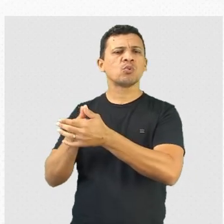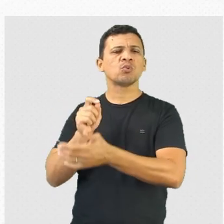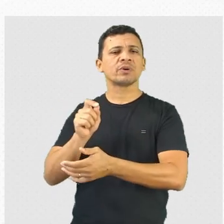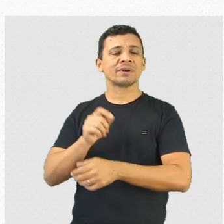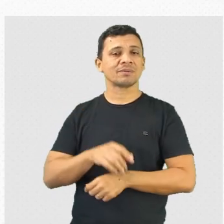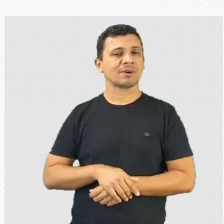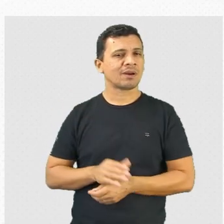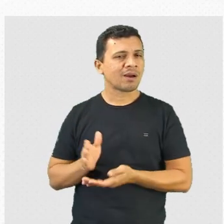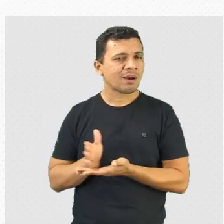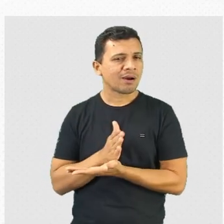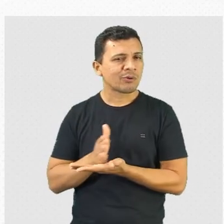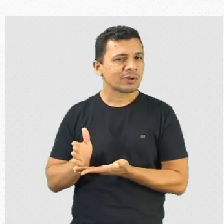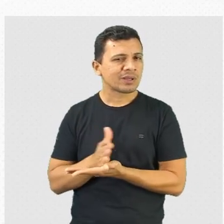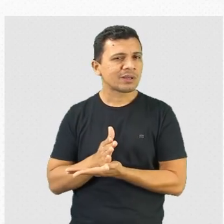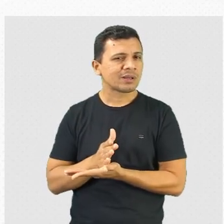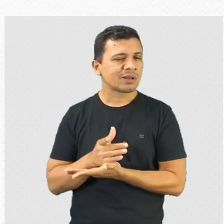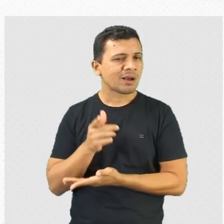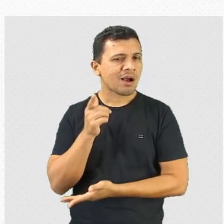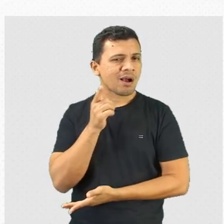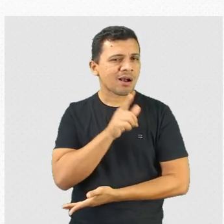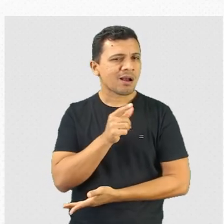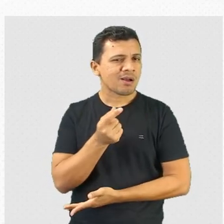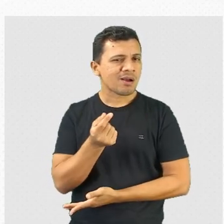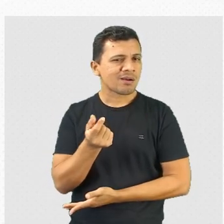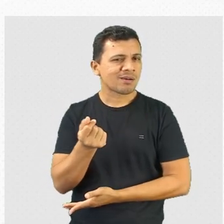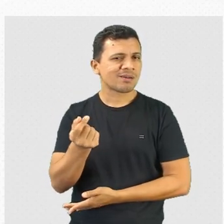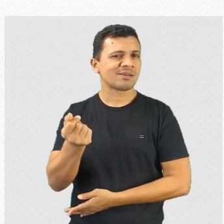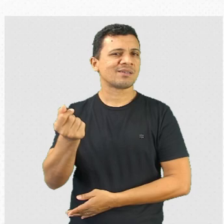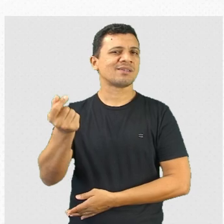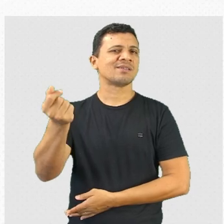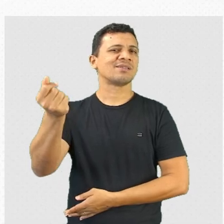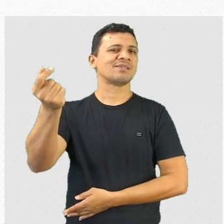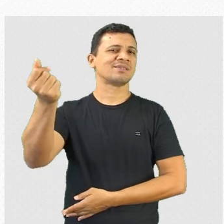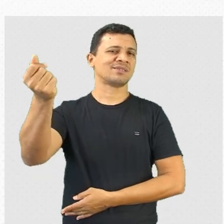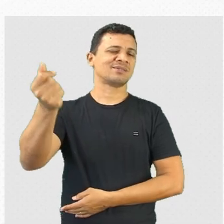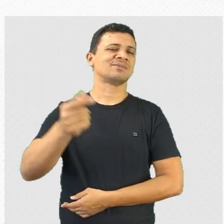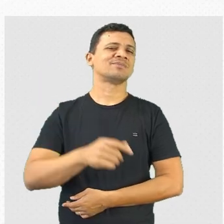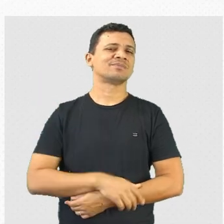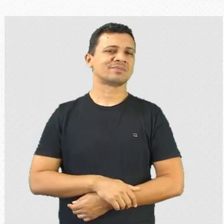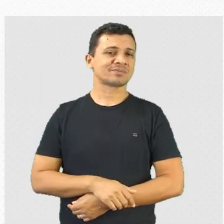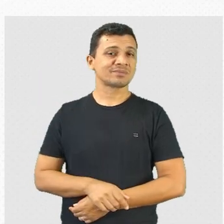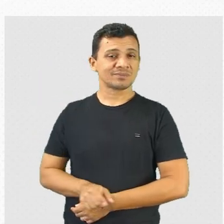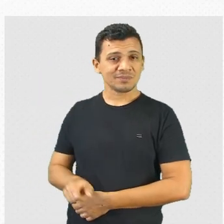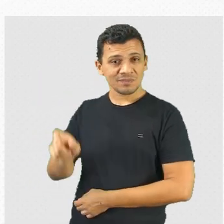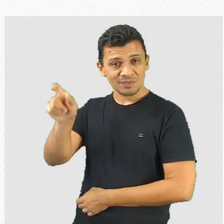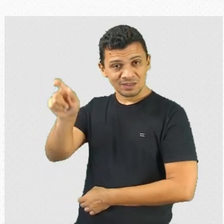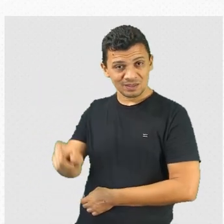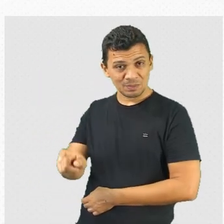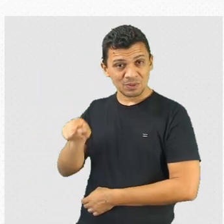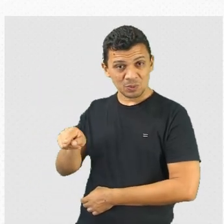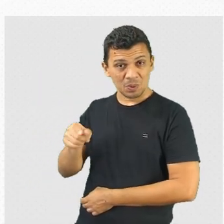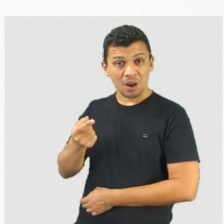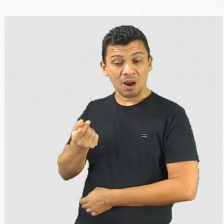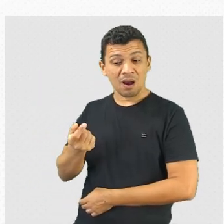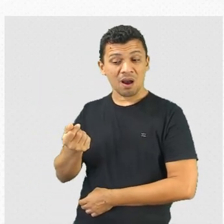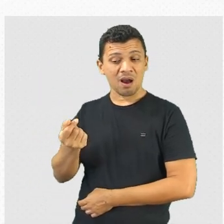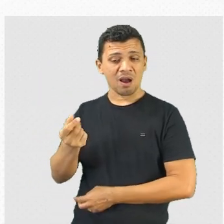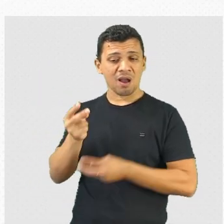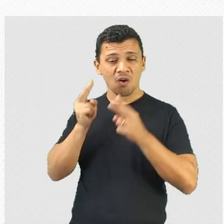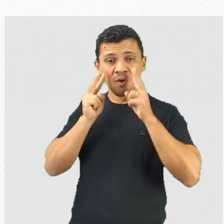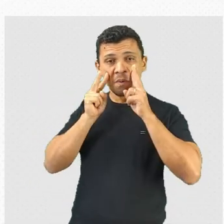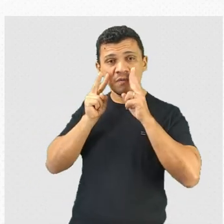todo, alguém que está lucrando. Logo, essa pessoa que está lucrando enxergou